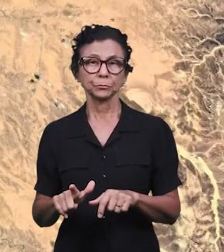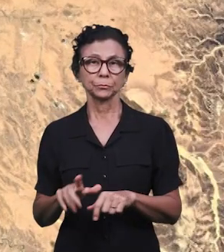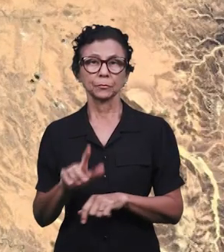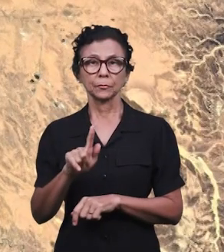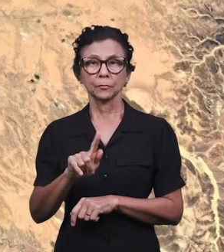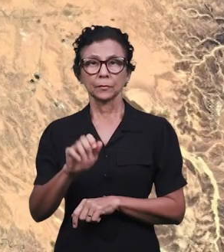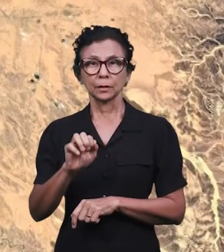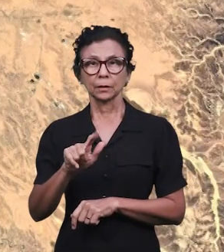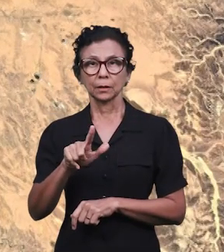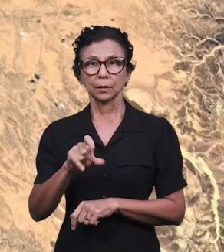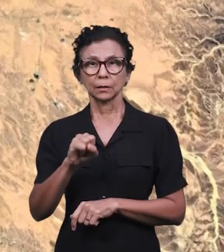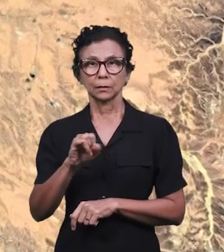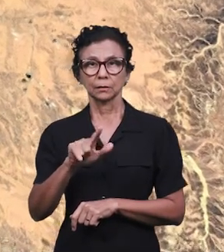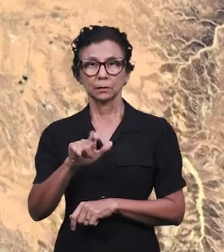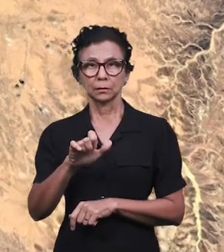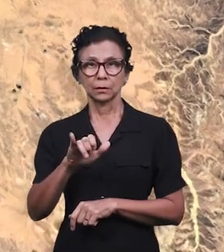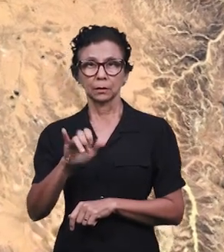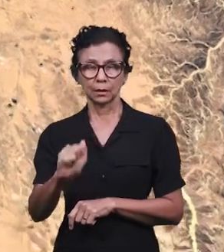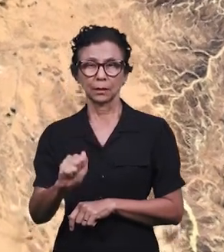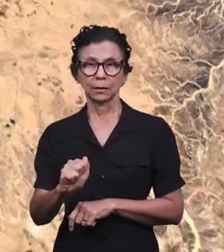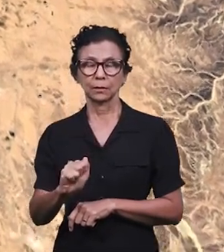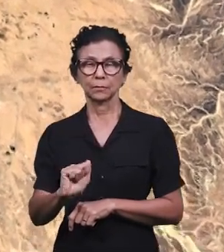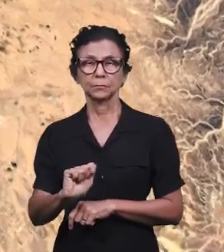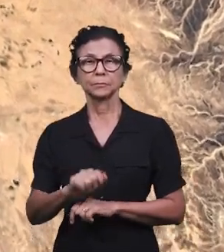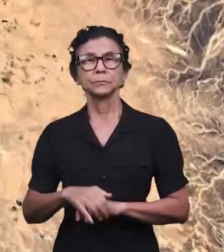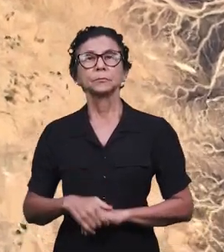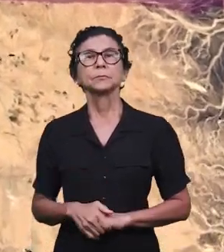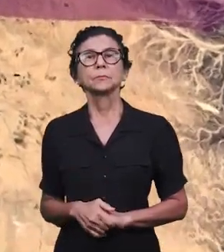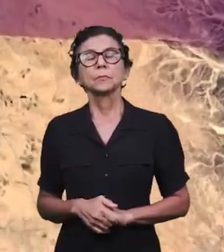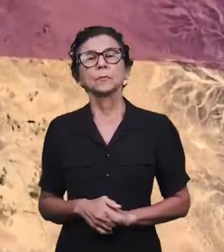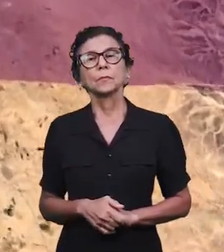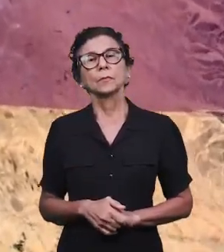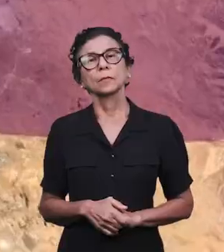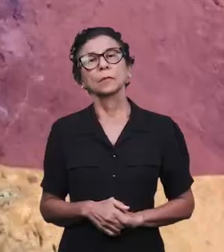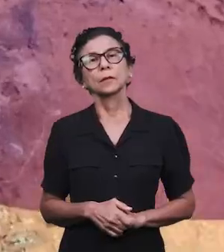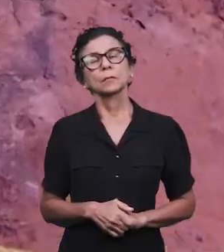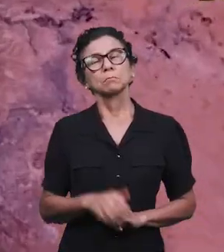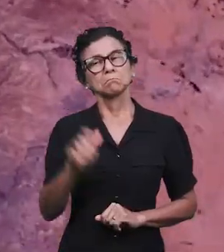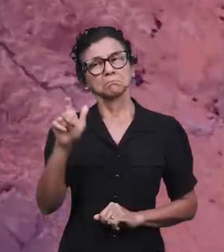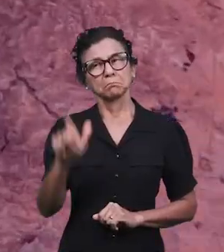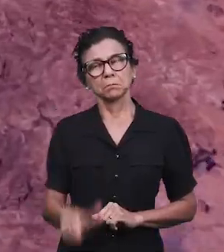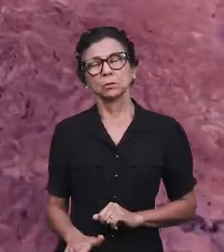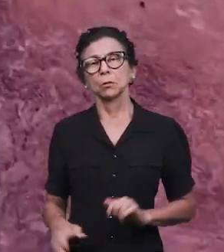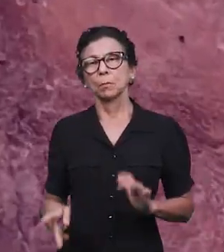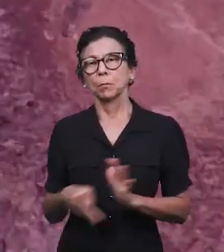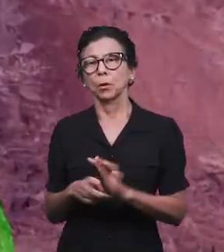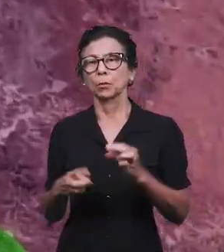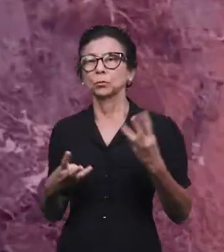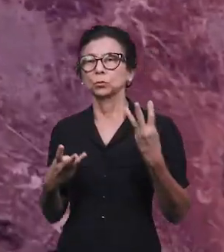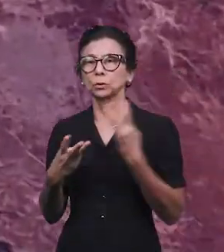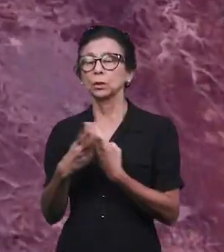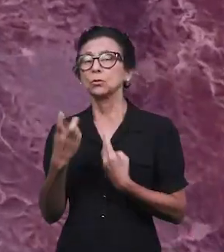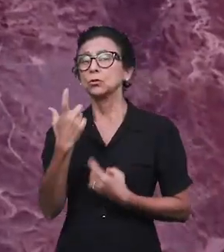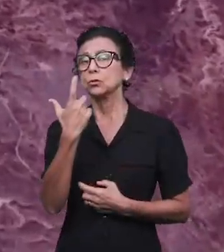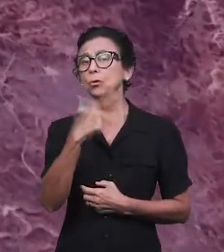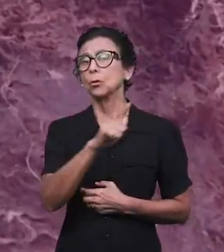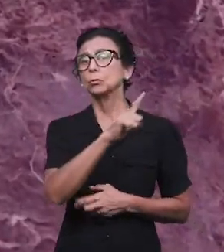muitos judeus, como pessoas que não eram judeus, podemos chamar assim de